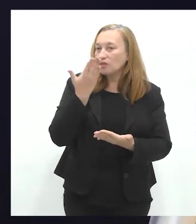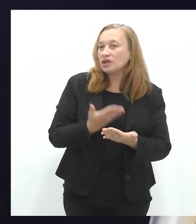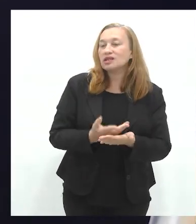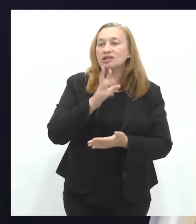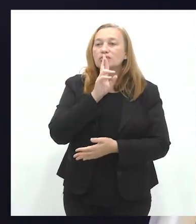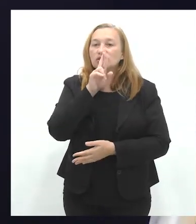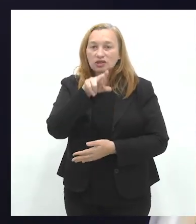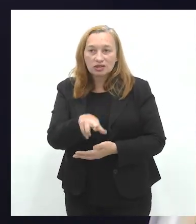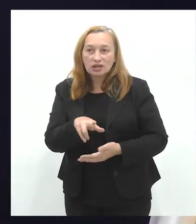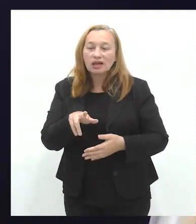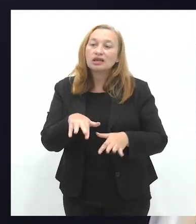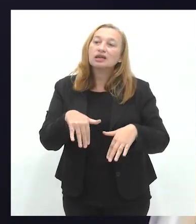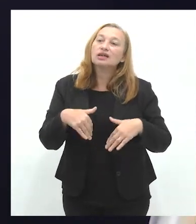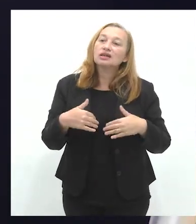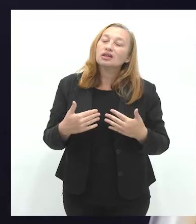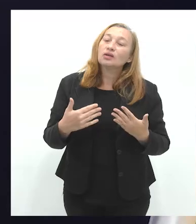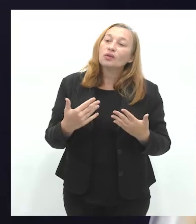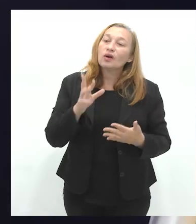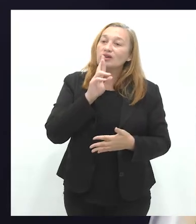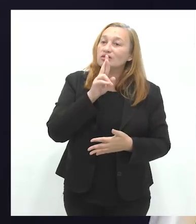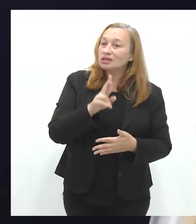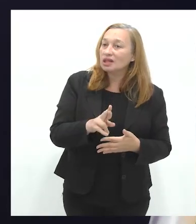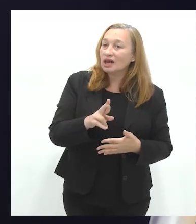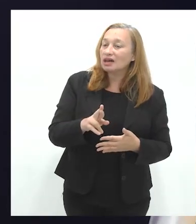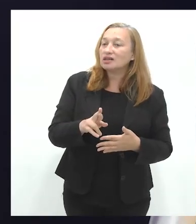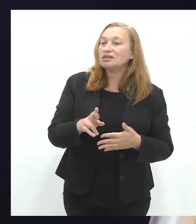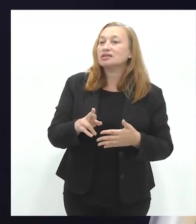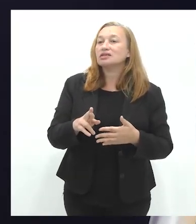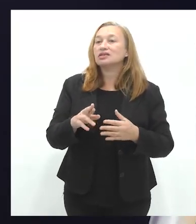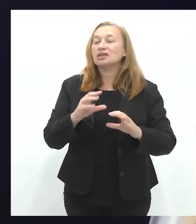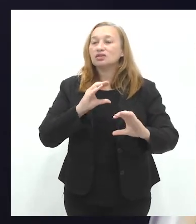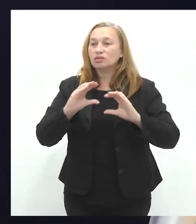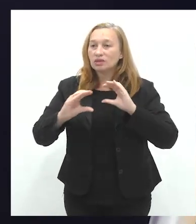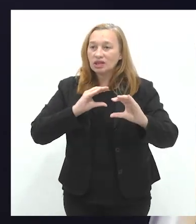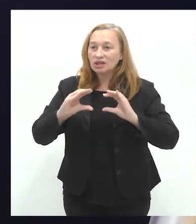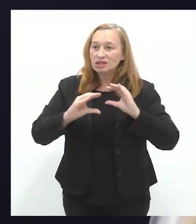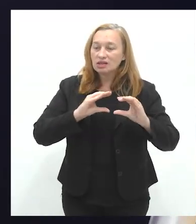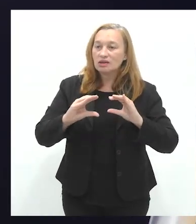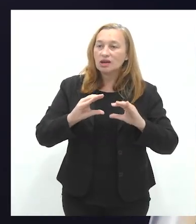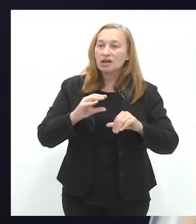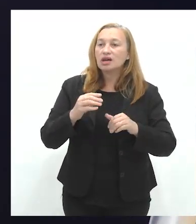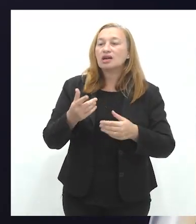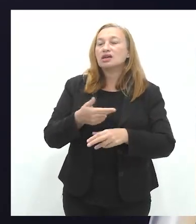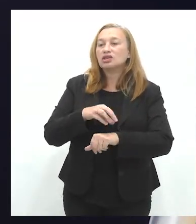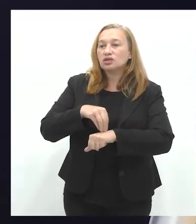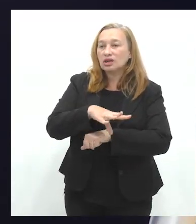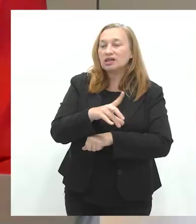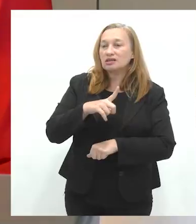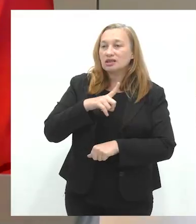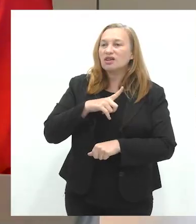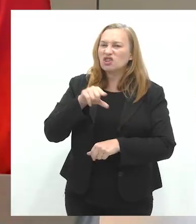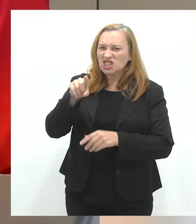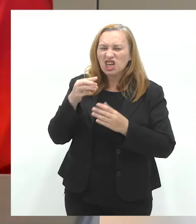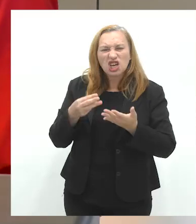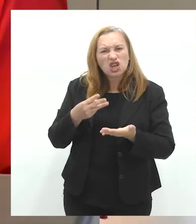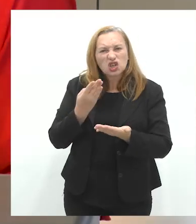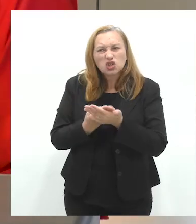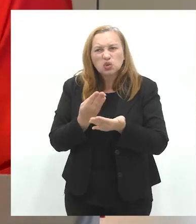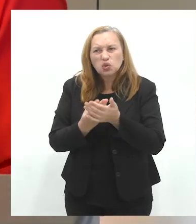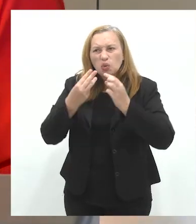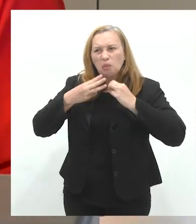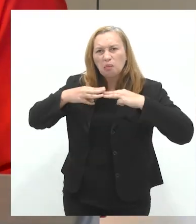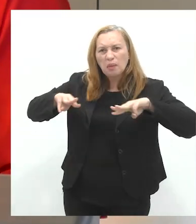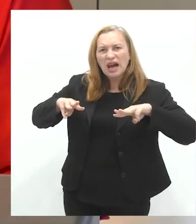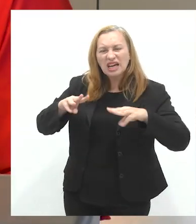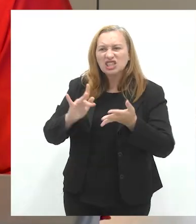confiança, foi gerando resultado. E aí, o resultado gera o boca a boca. Então, eu recebo muita indicação. Você estudou marketing também?